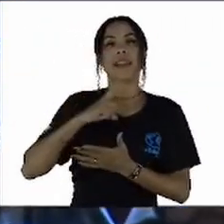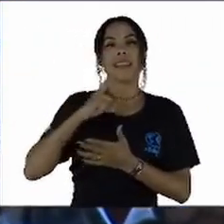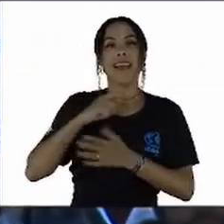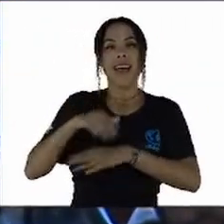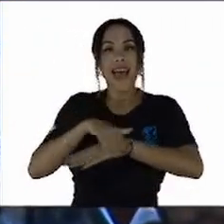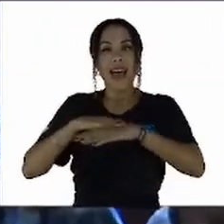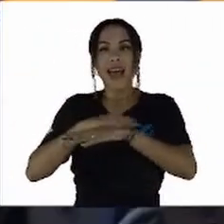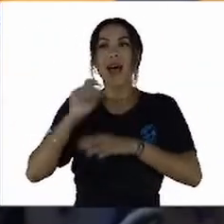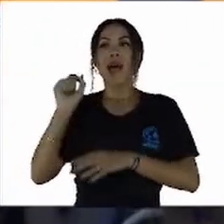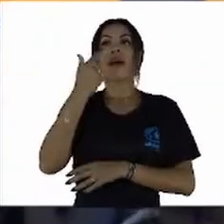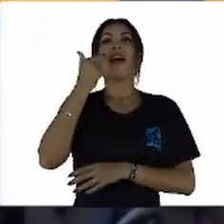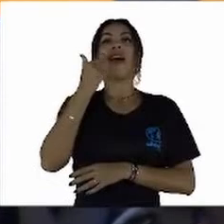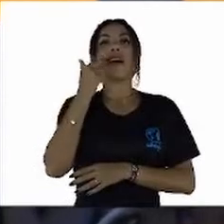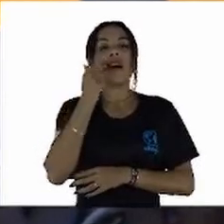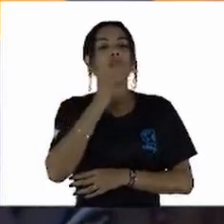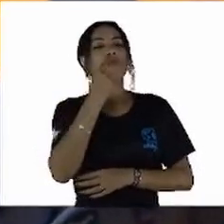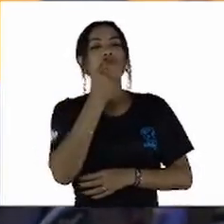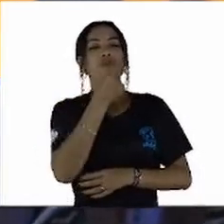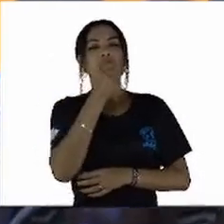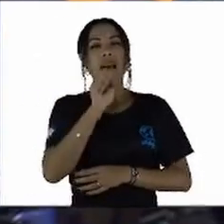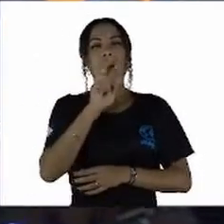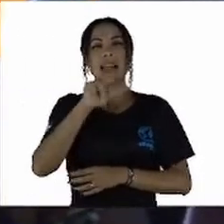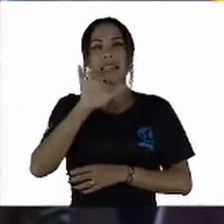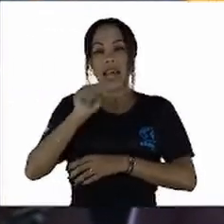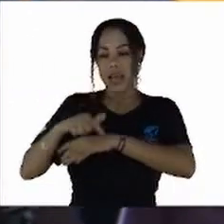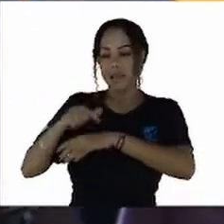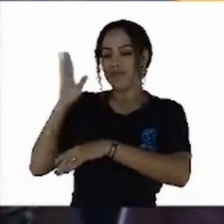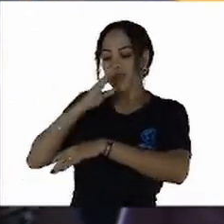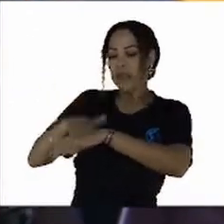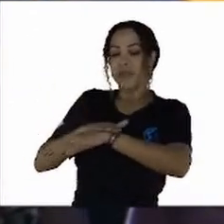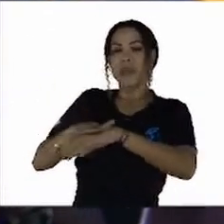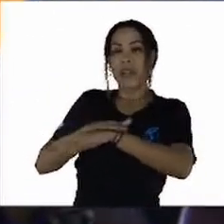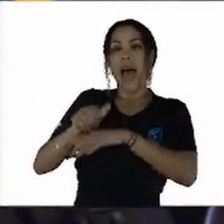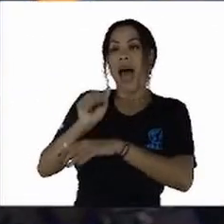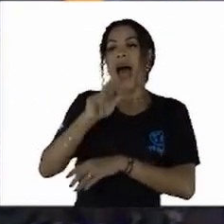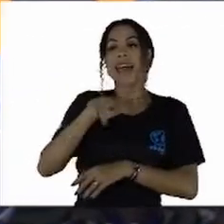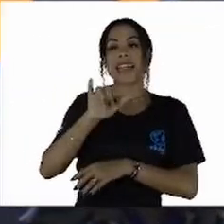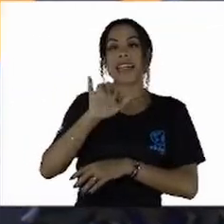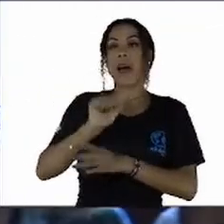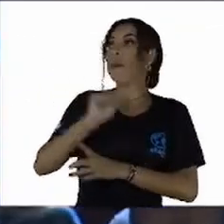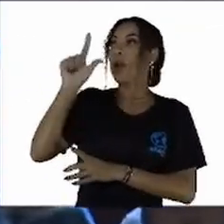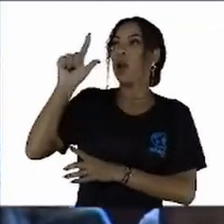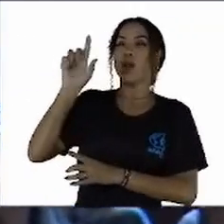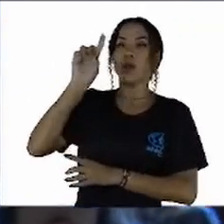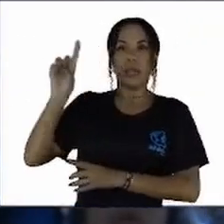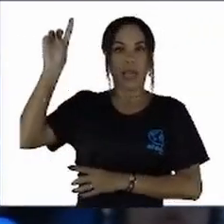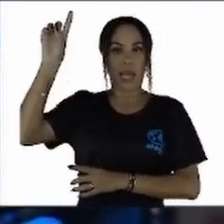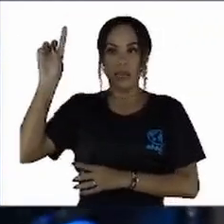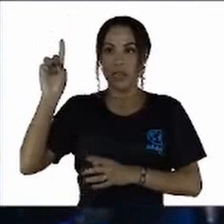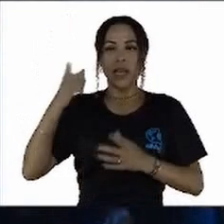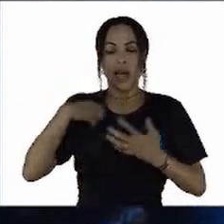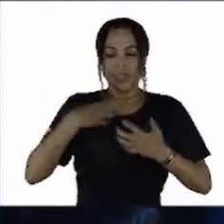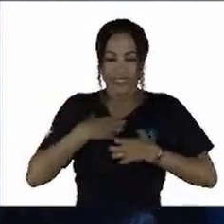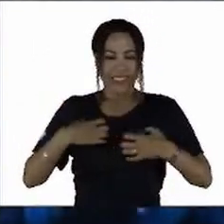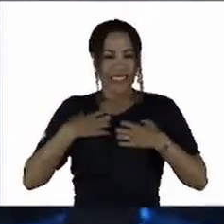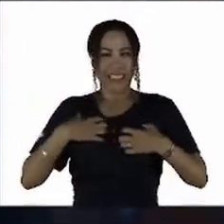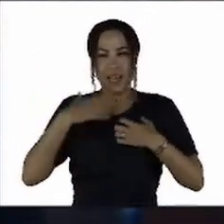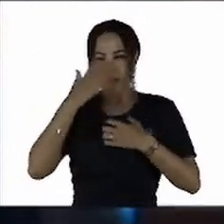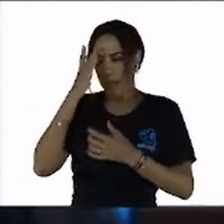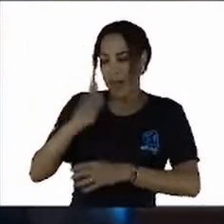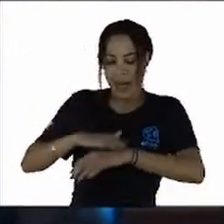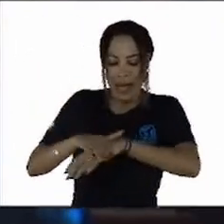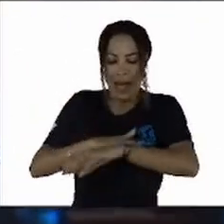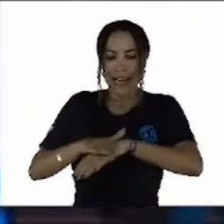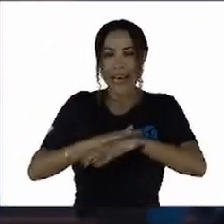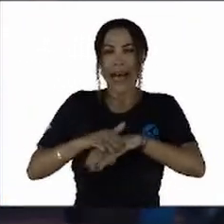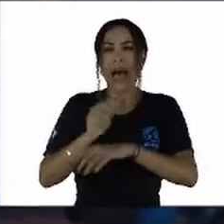tudo. Tu quebra o dente, ela fala, chupa arnica, tô com fedor, esfrega arnica, arnica é melhor que Deus. Passa arnica, fica bom. Aí vai me dando agonia, a senhora passando arnica,